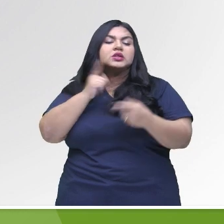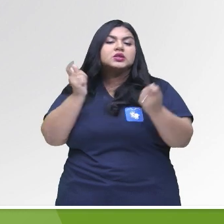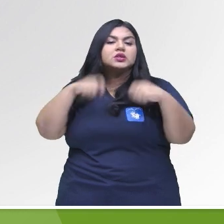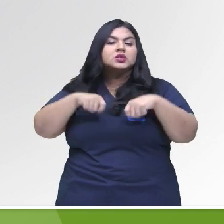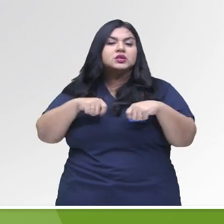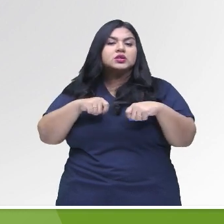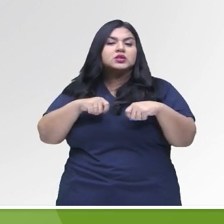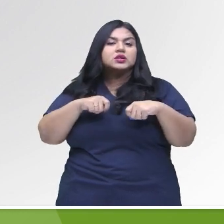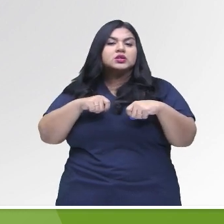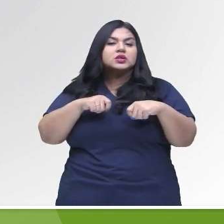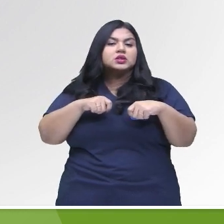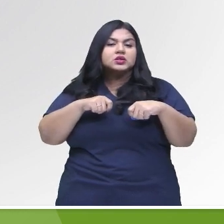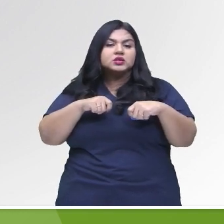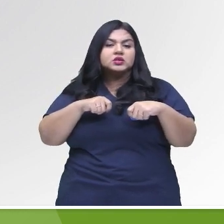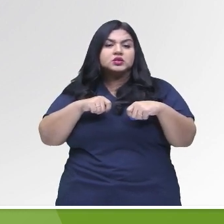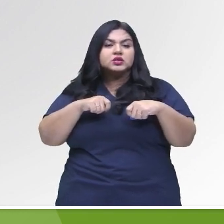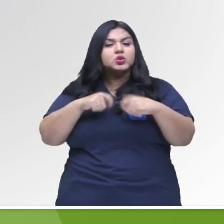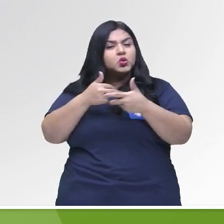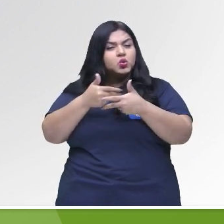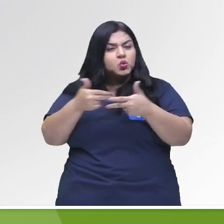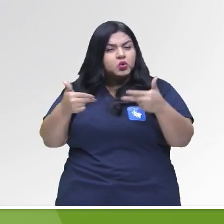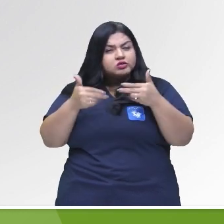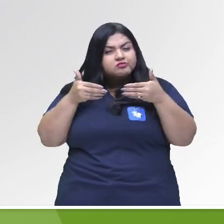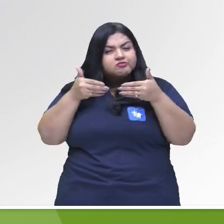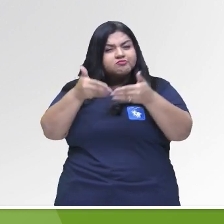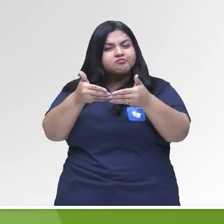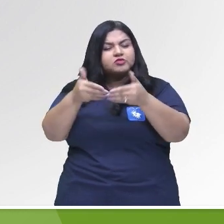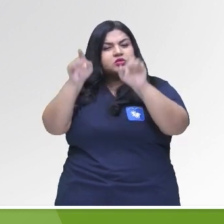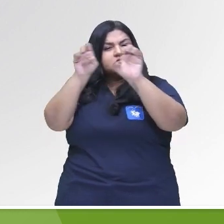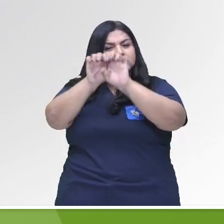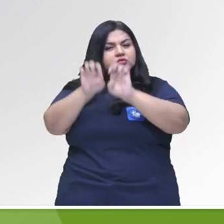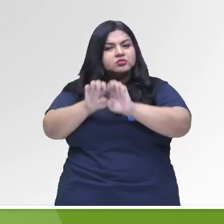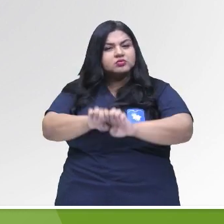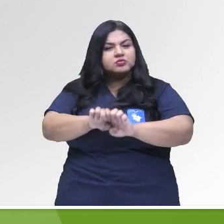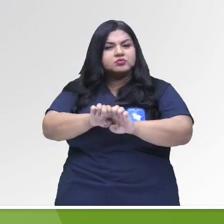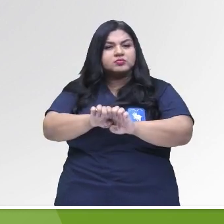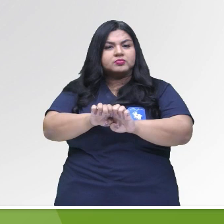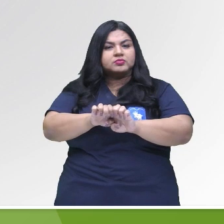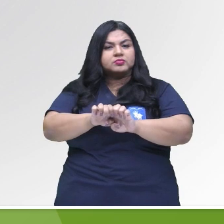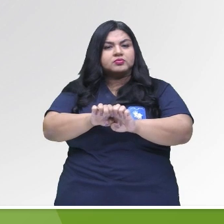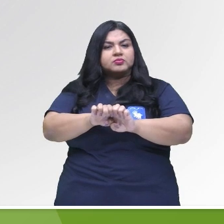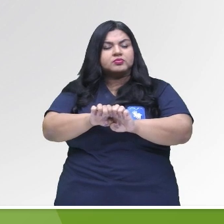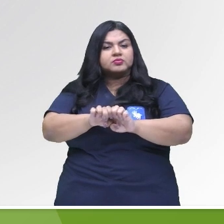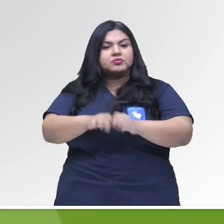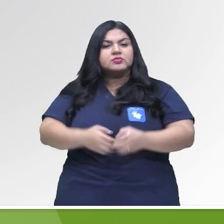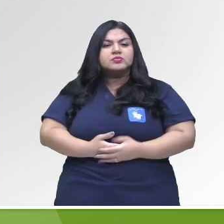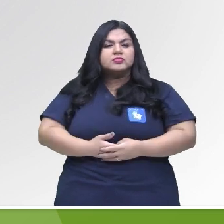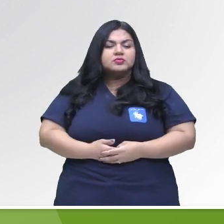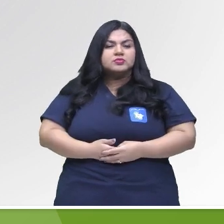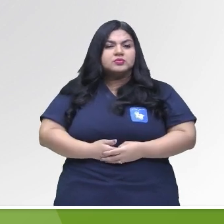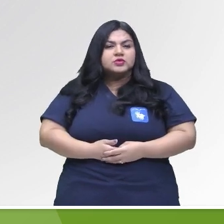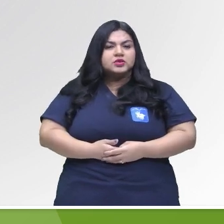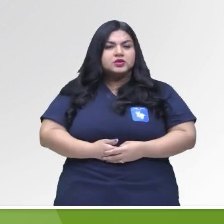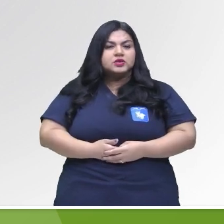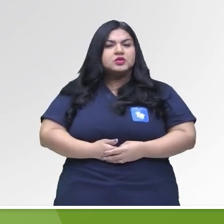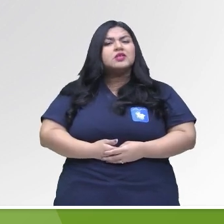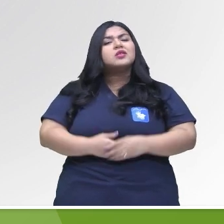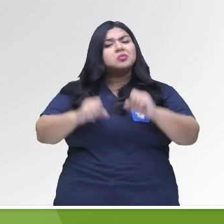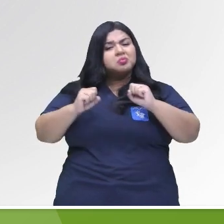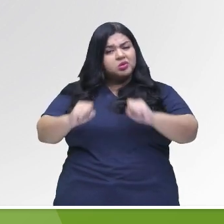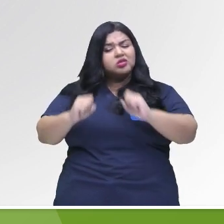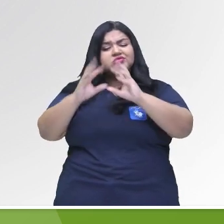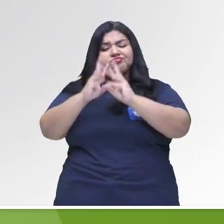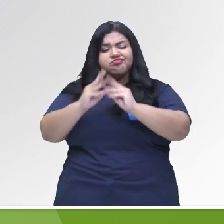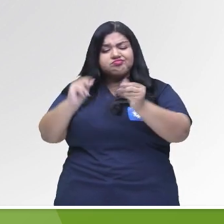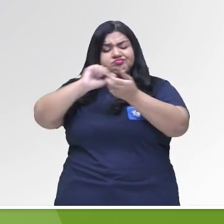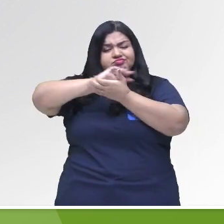possuem reticulações em sua estrutura. Então, ele tem a estrutura danificada, né? E